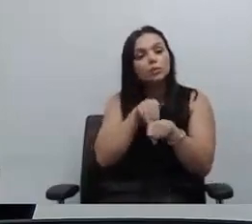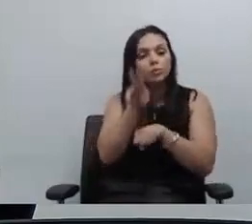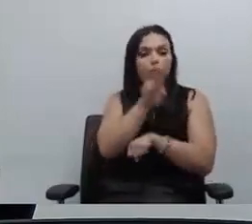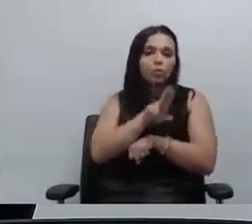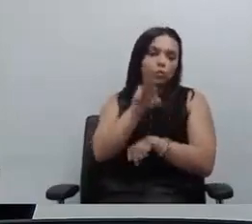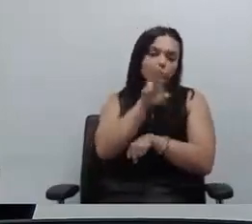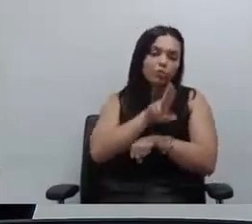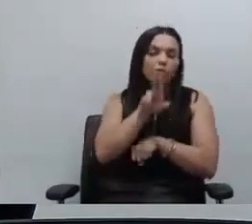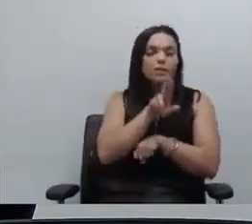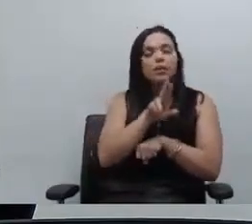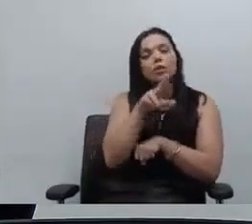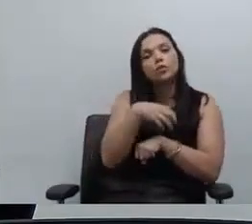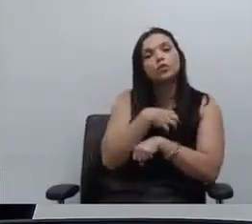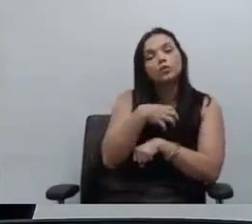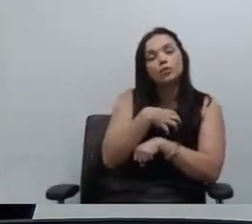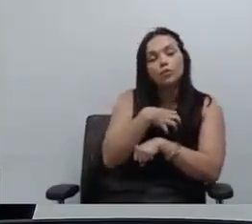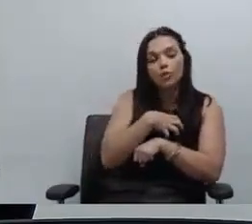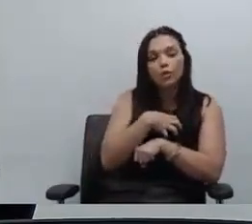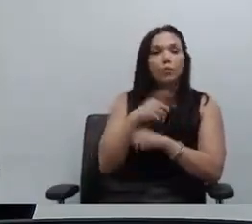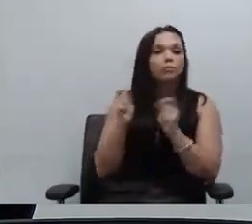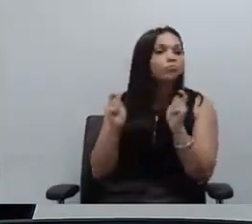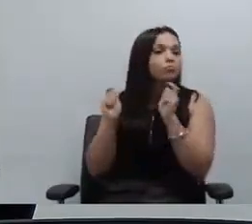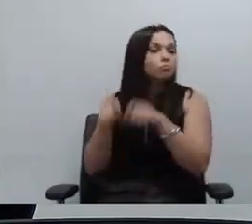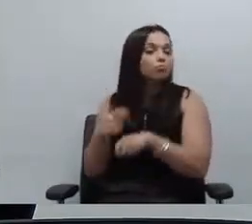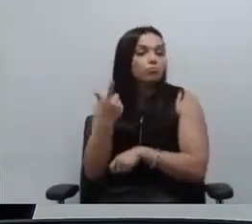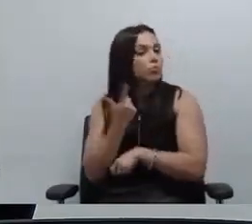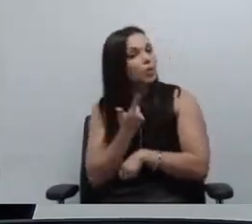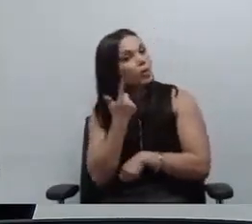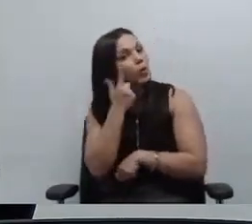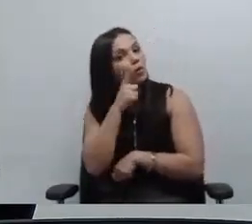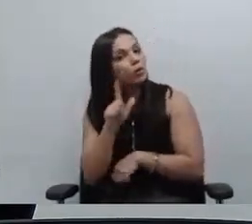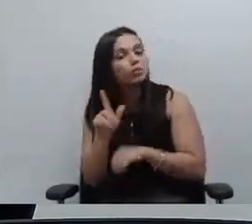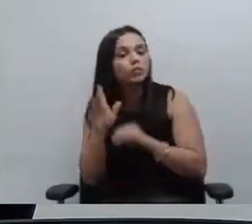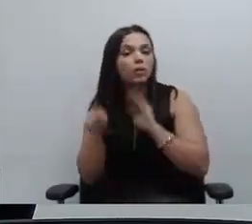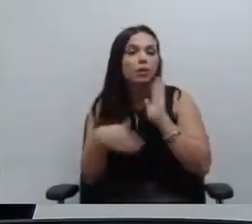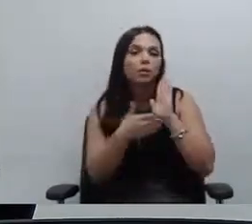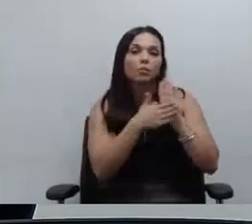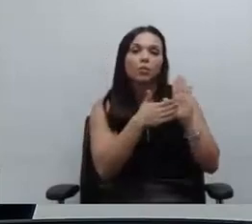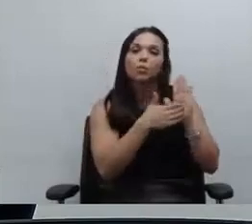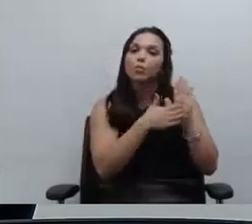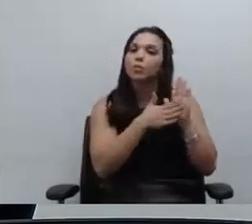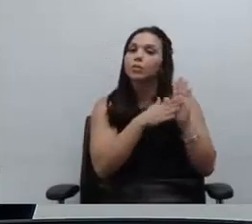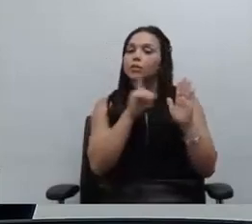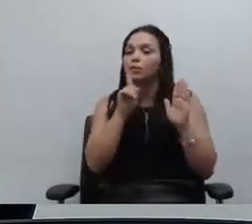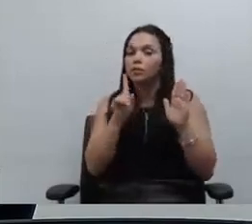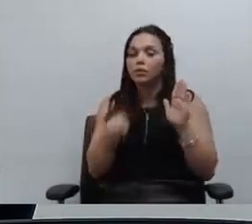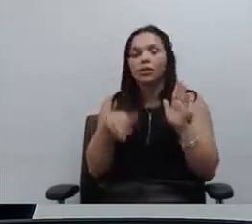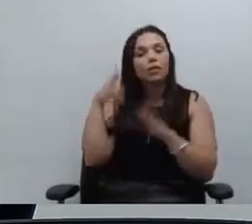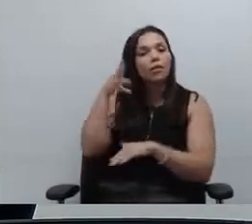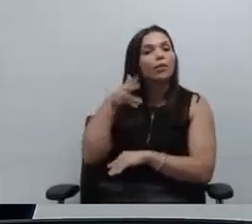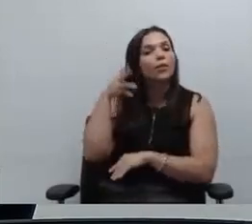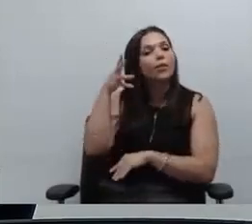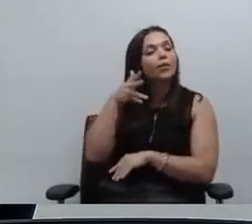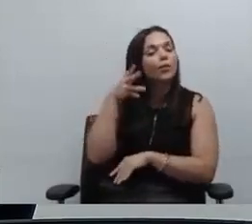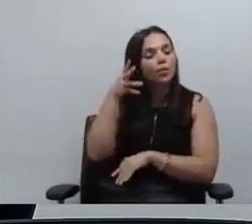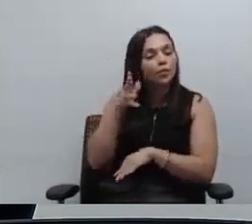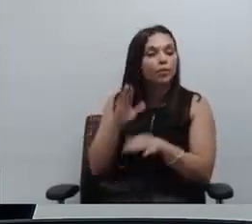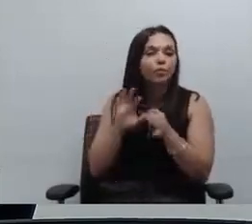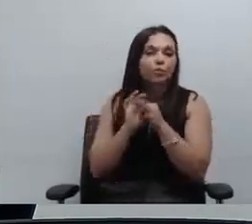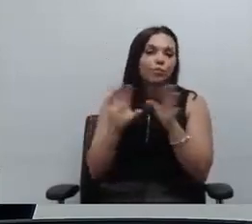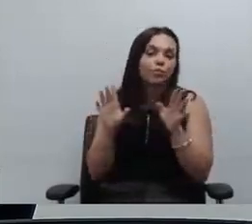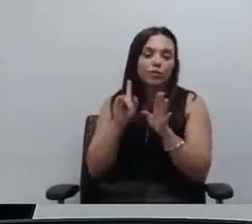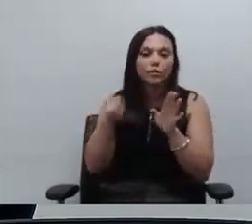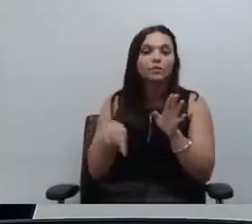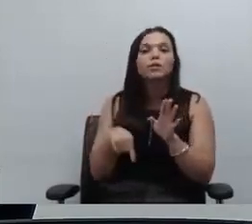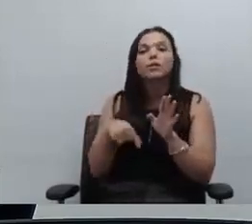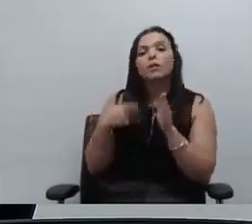forma facultativa pelas unidades e que deva alimentar o painel de monitoramento do ciclo de conferências, a fim de permitir